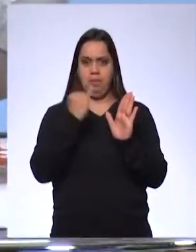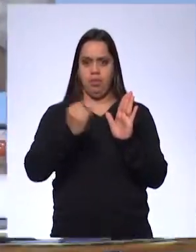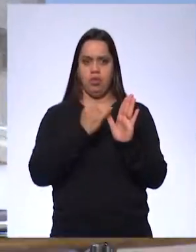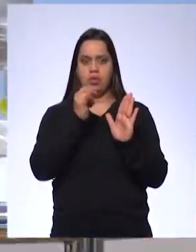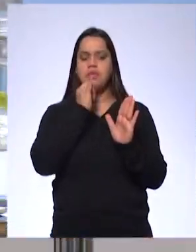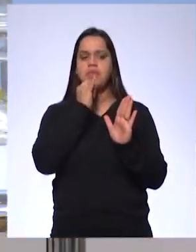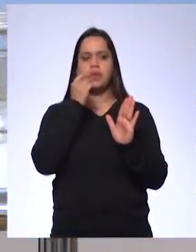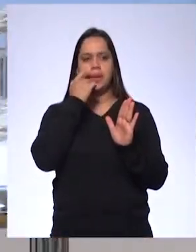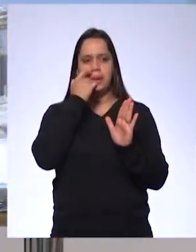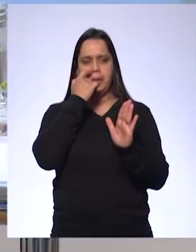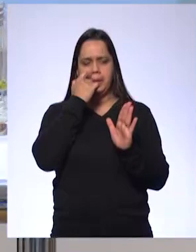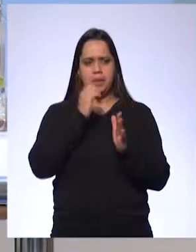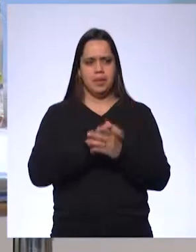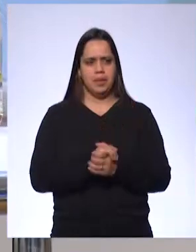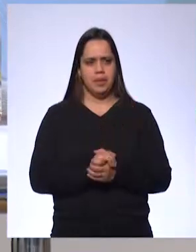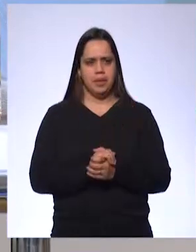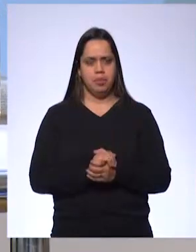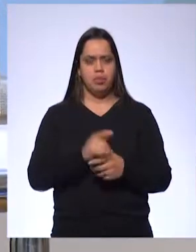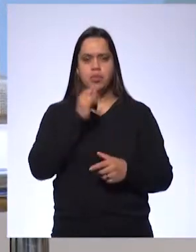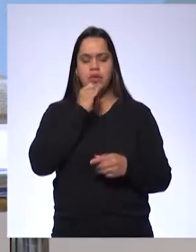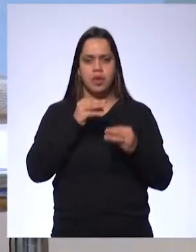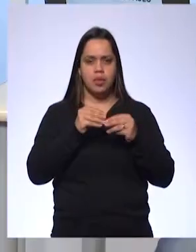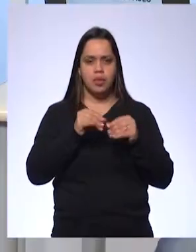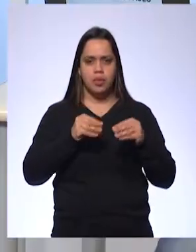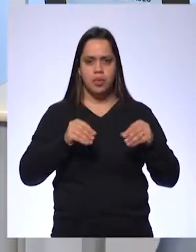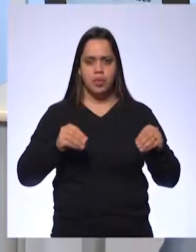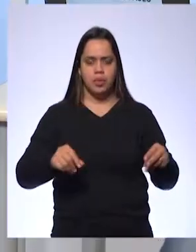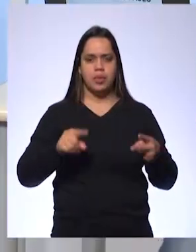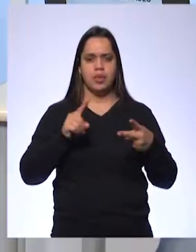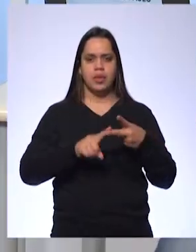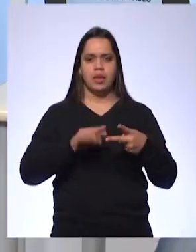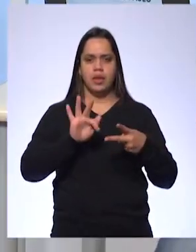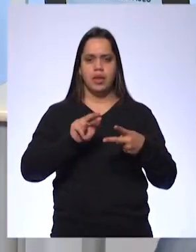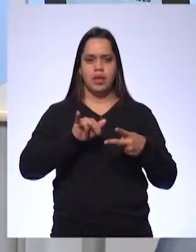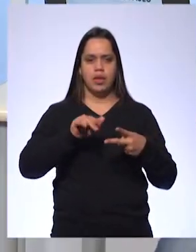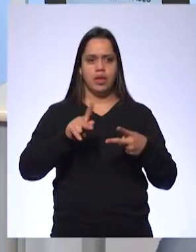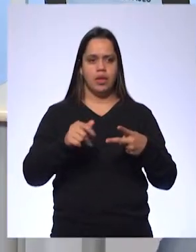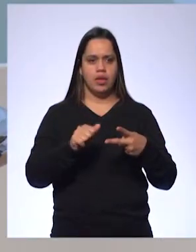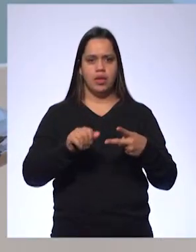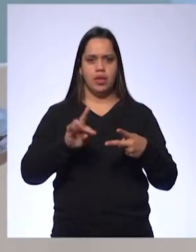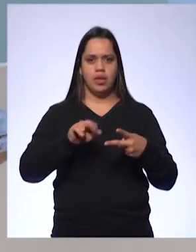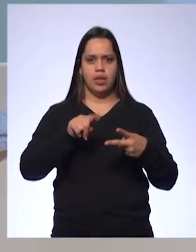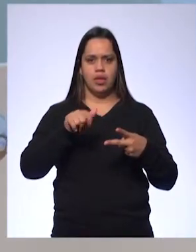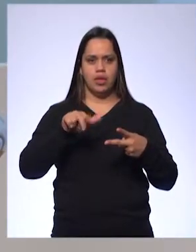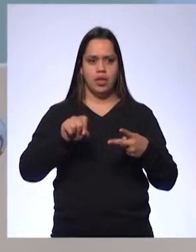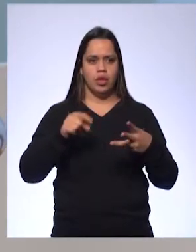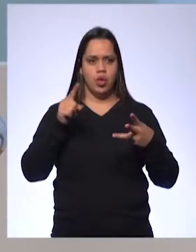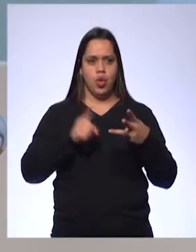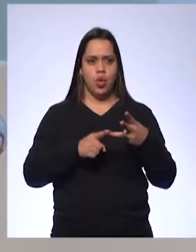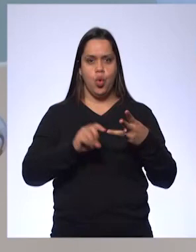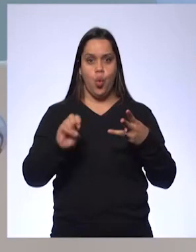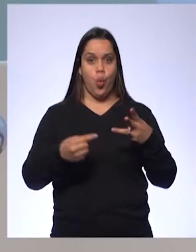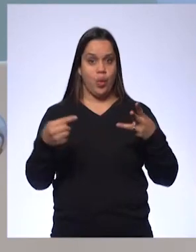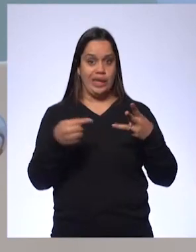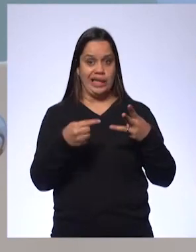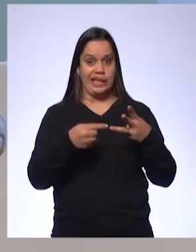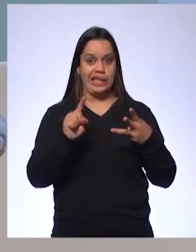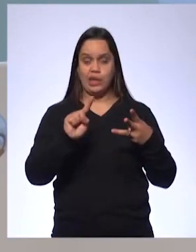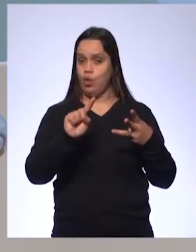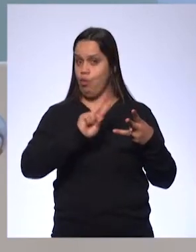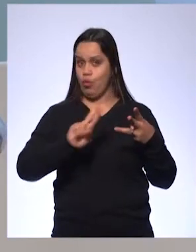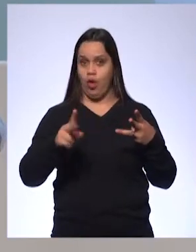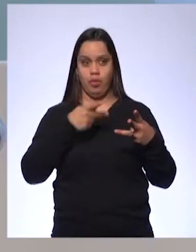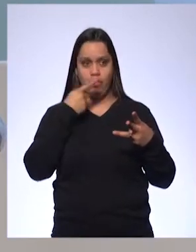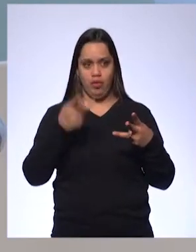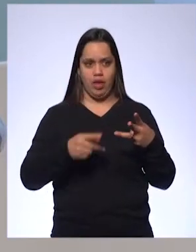pedra brita, areia, farinha de trigo, ou esta coisa aqui, que eu não vou te falar o nome não, ó. A maneira que você